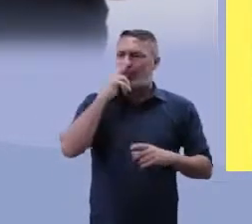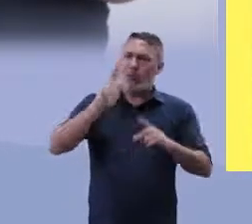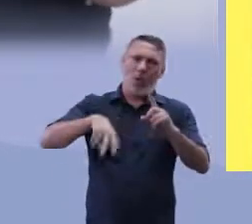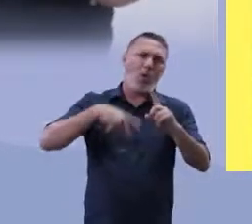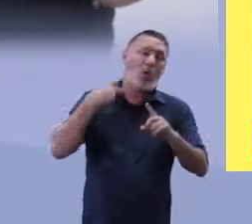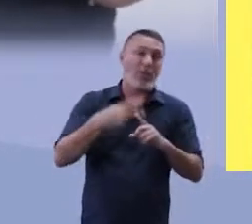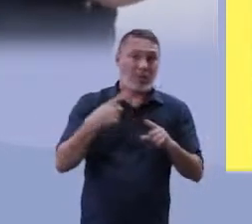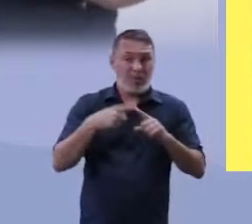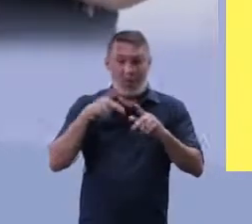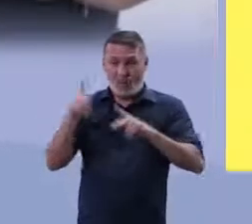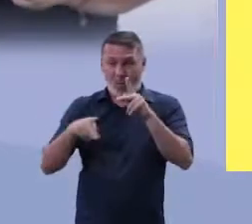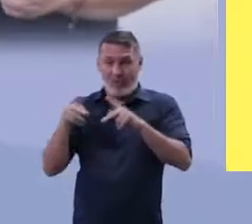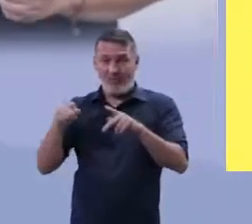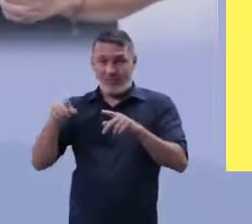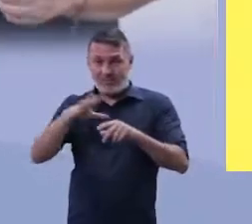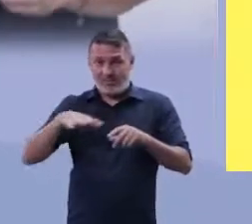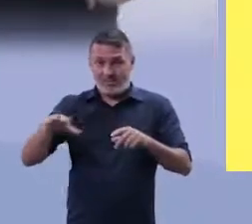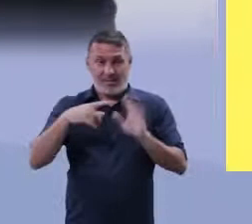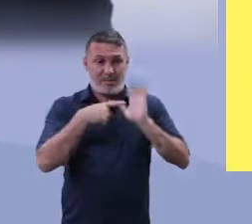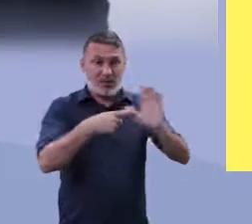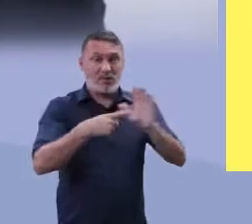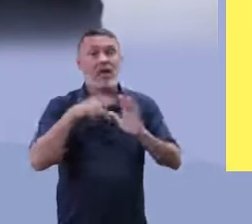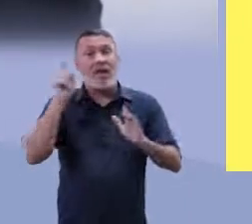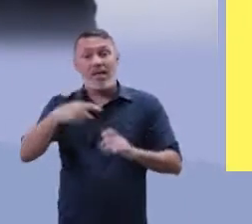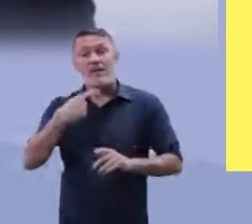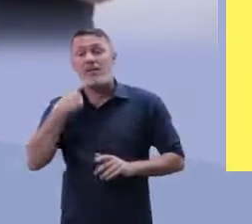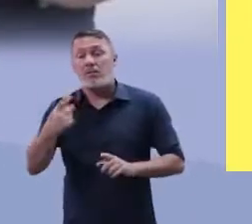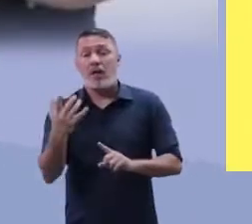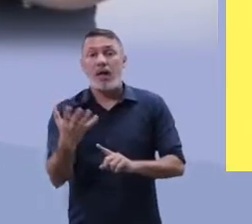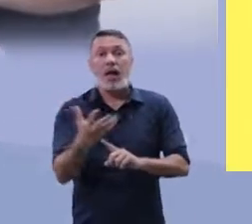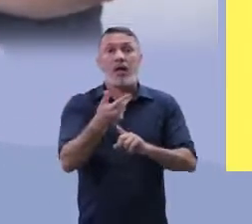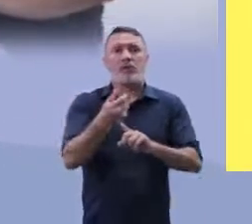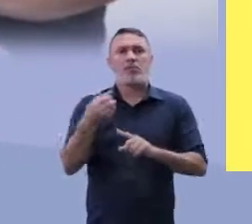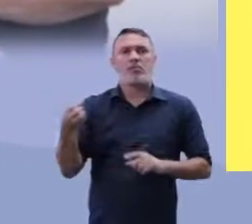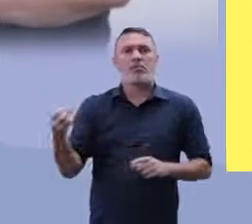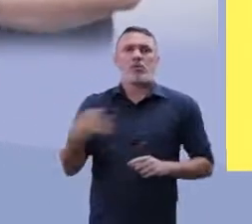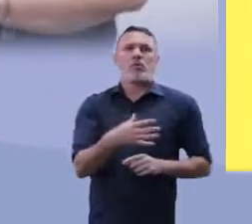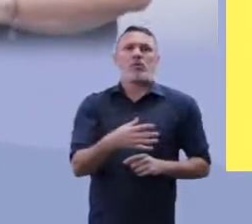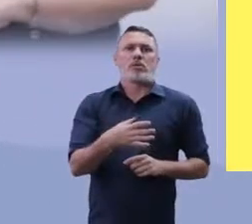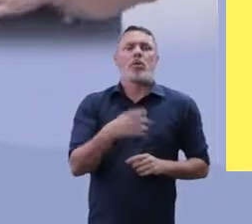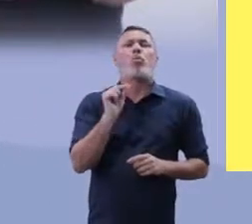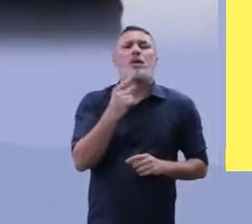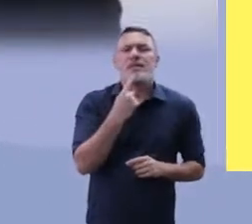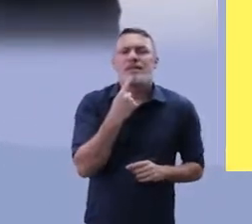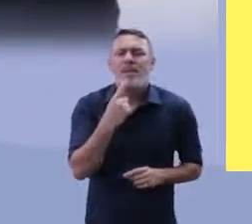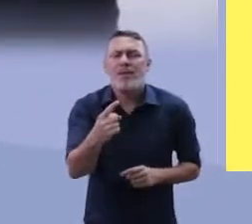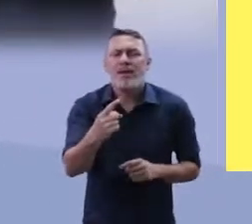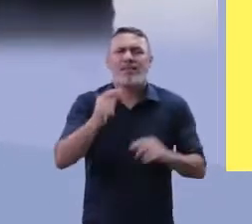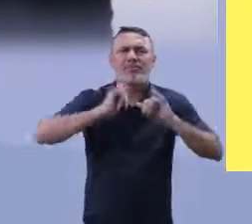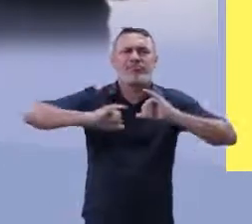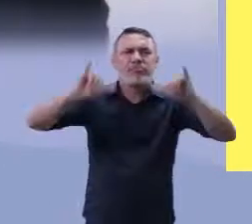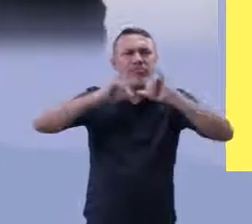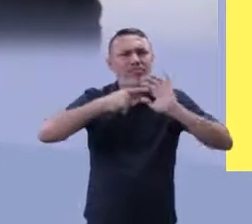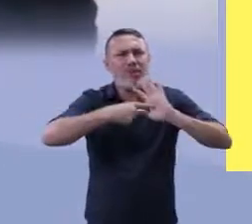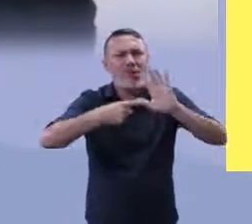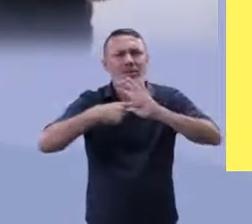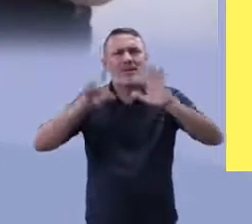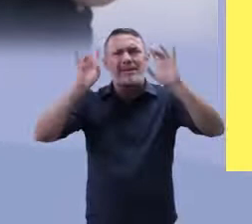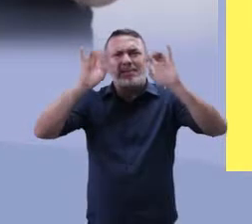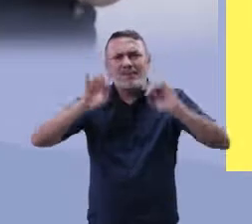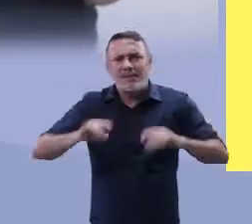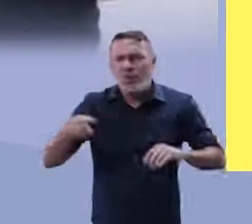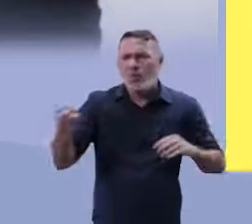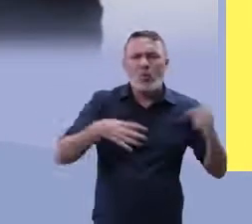com força, porque esse povo está chegando para a Semana de Arte Moderna, uma semana inteira de